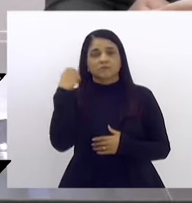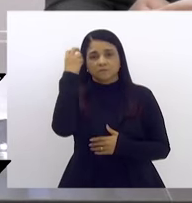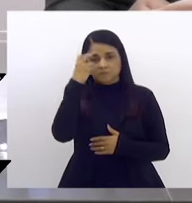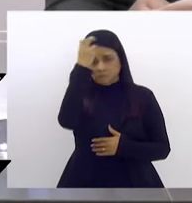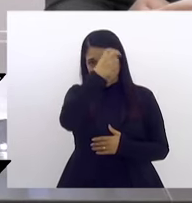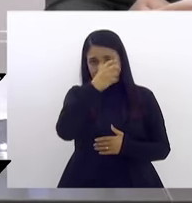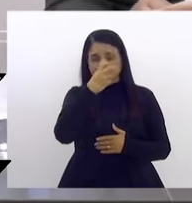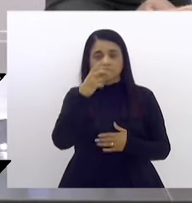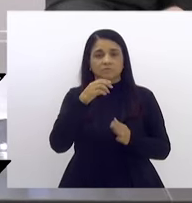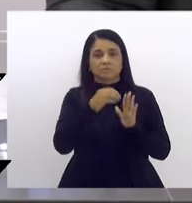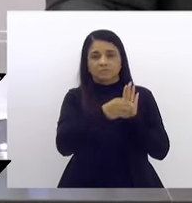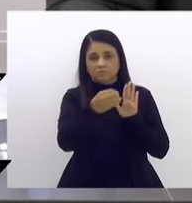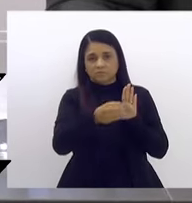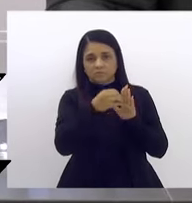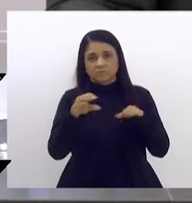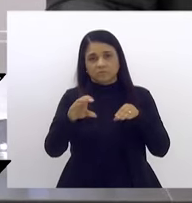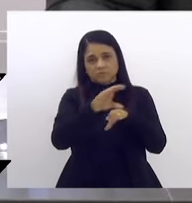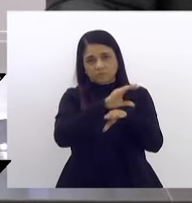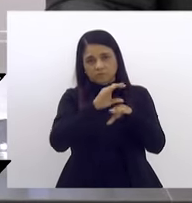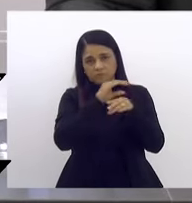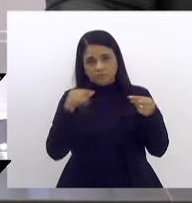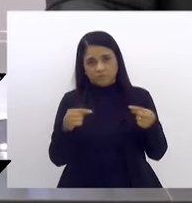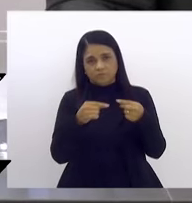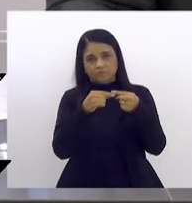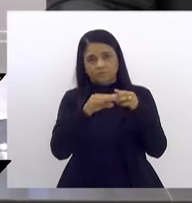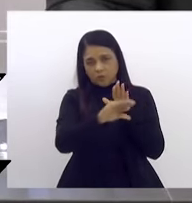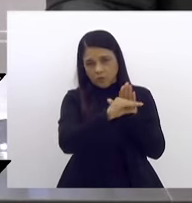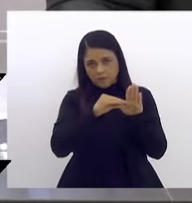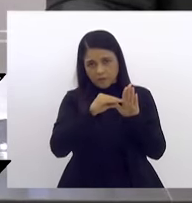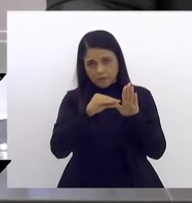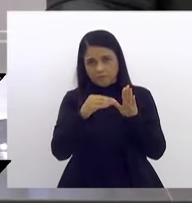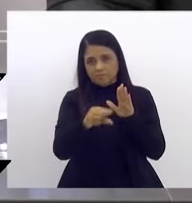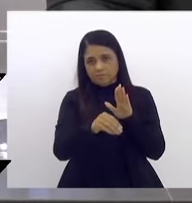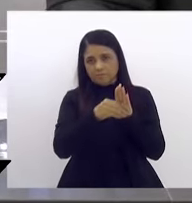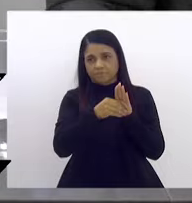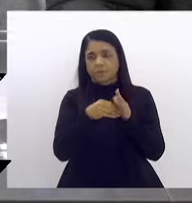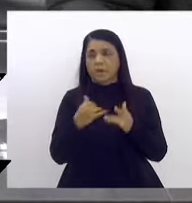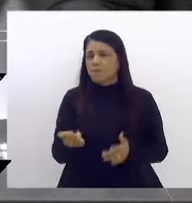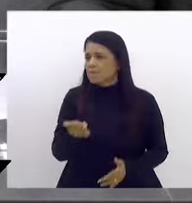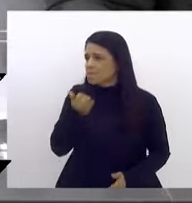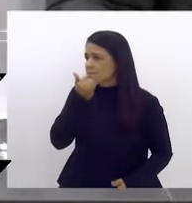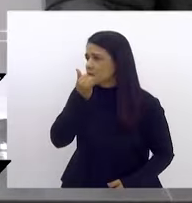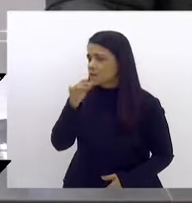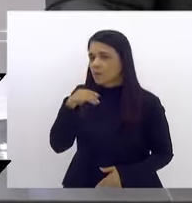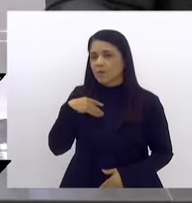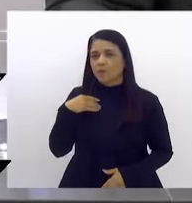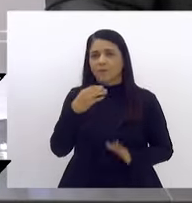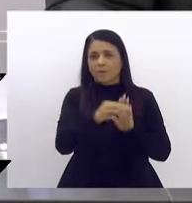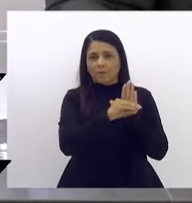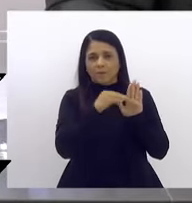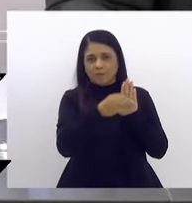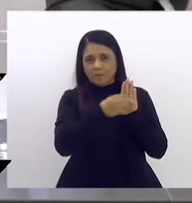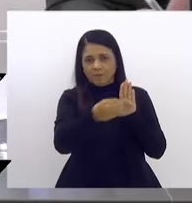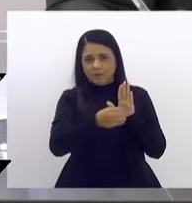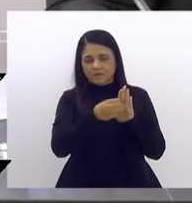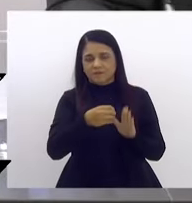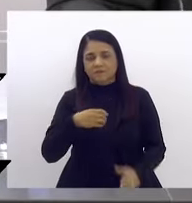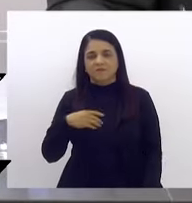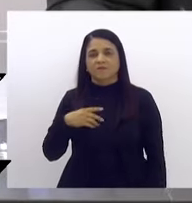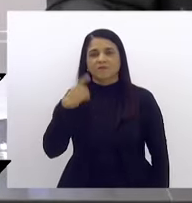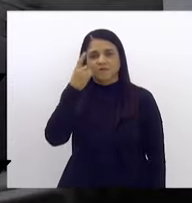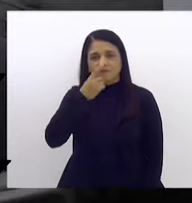com emenda deput ah do perdão para parecer o relator Deputado Vinícios cozolino